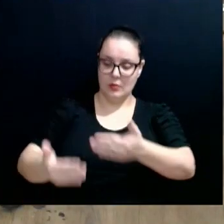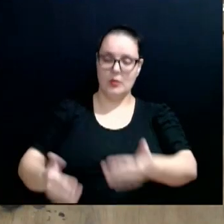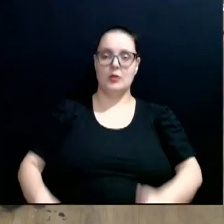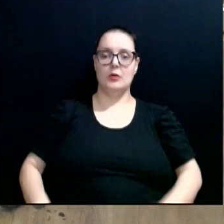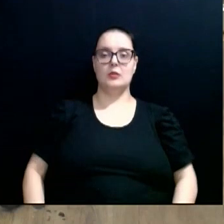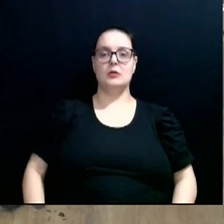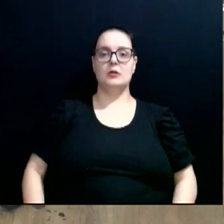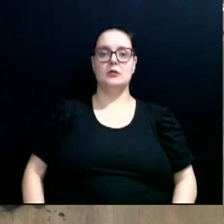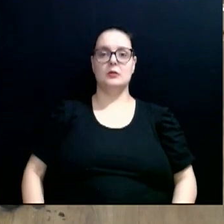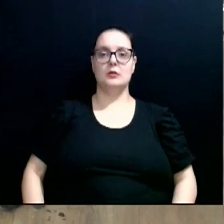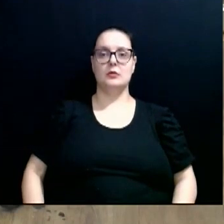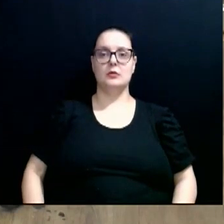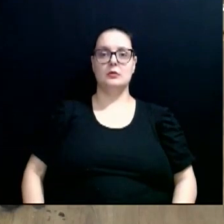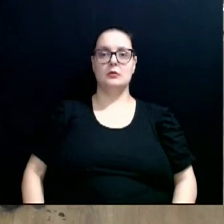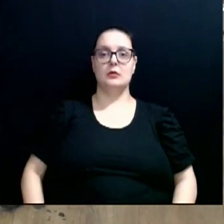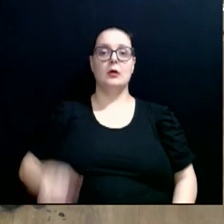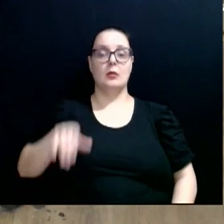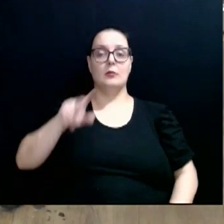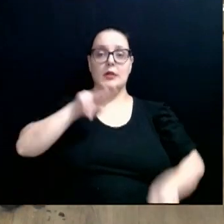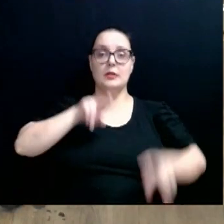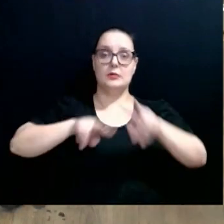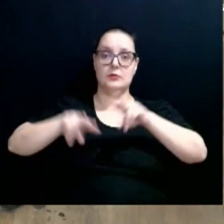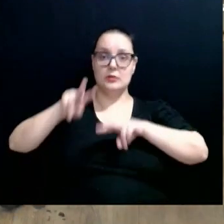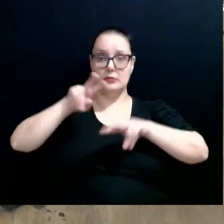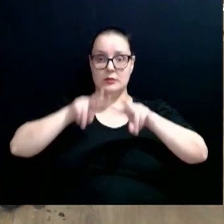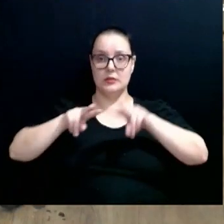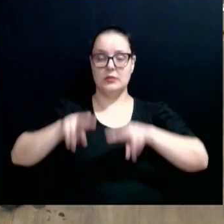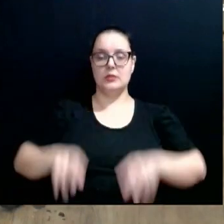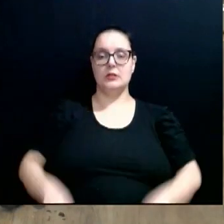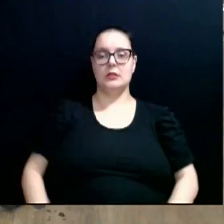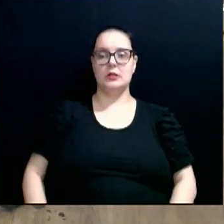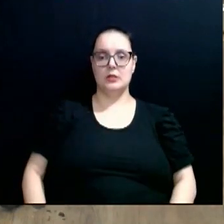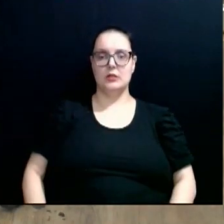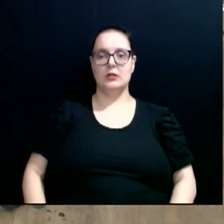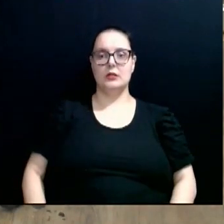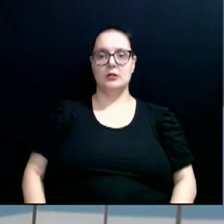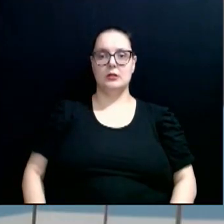mais visibilidade para ser uma nova